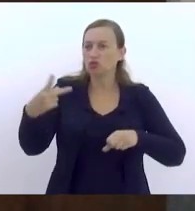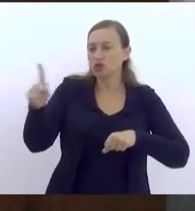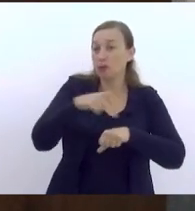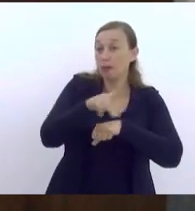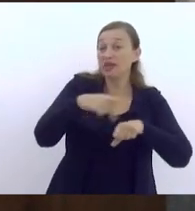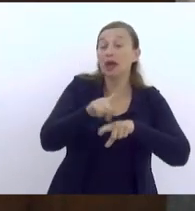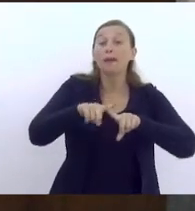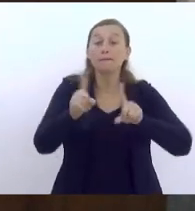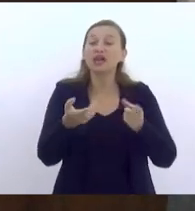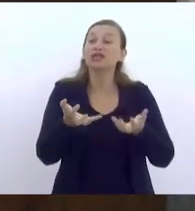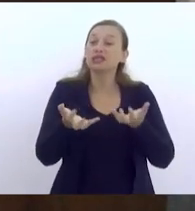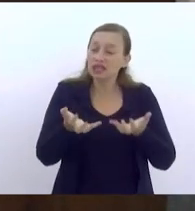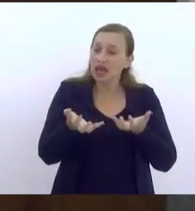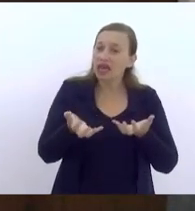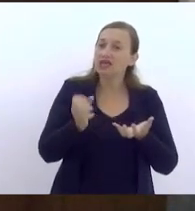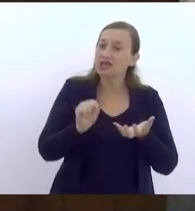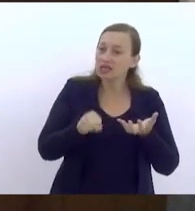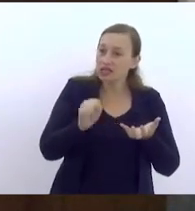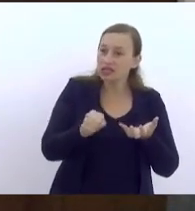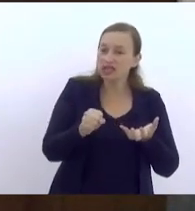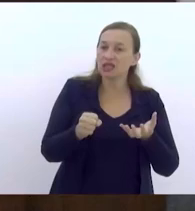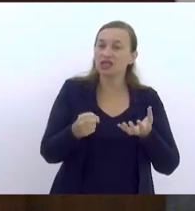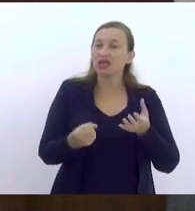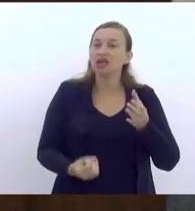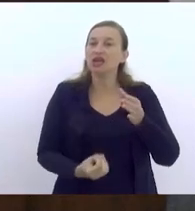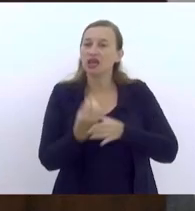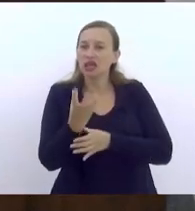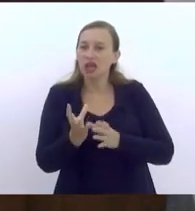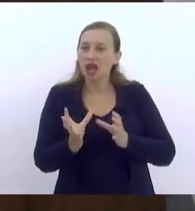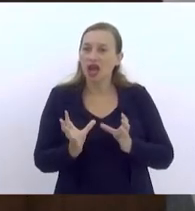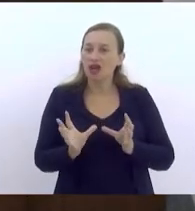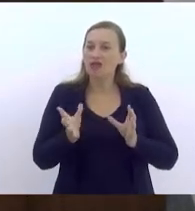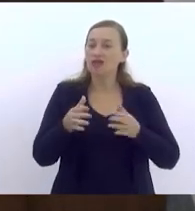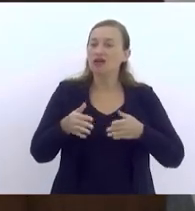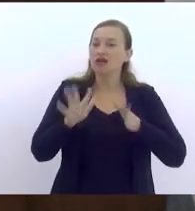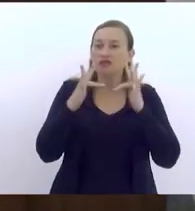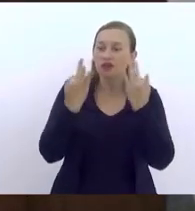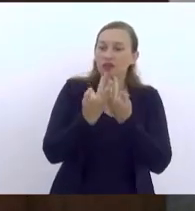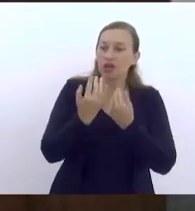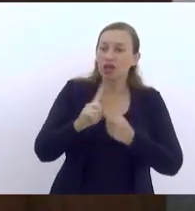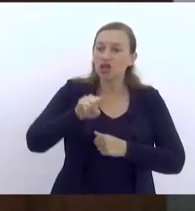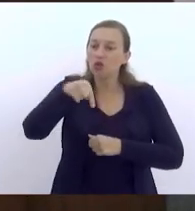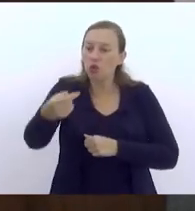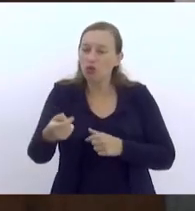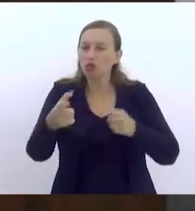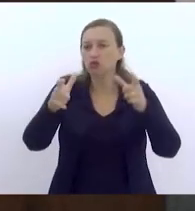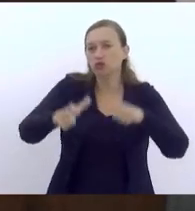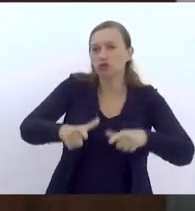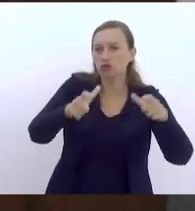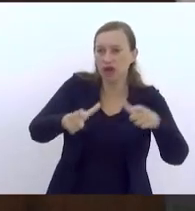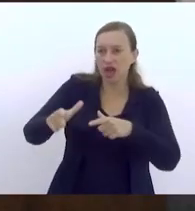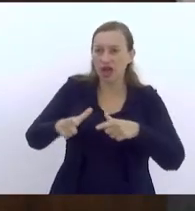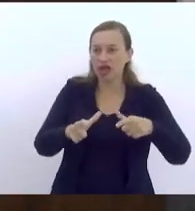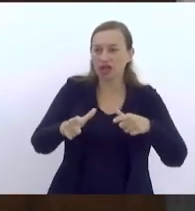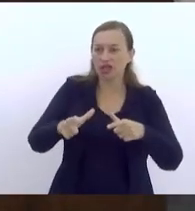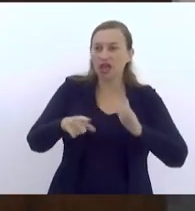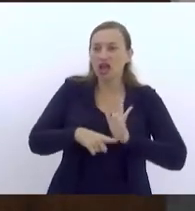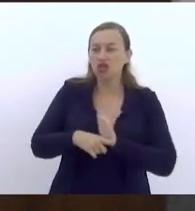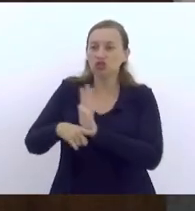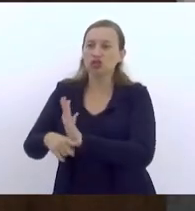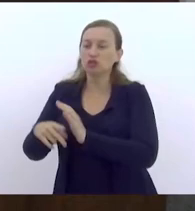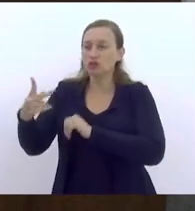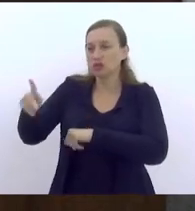aqueles que querem, sim, construir comunidades em outros solos, contribuindo com aquela pátria, mas com a sua própria